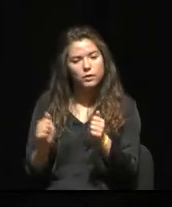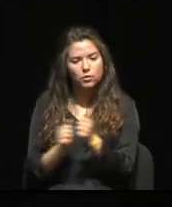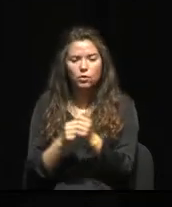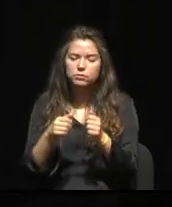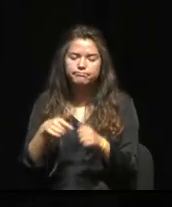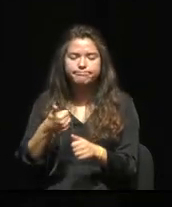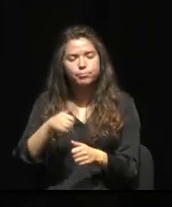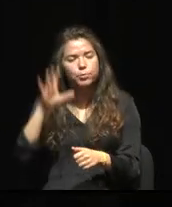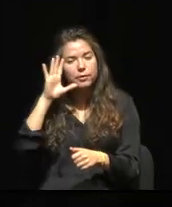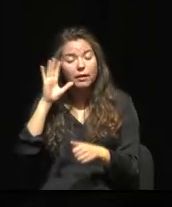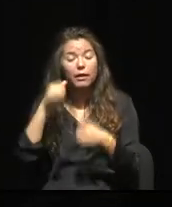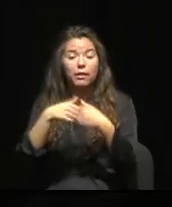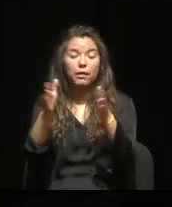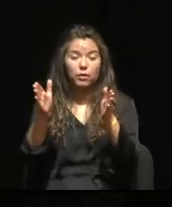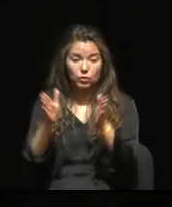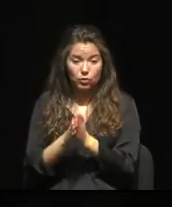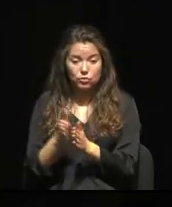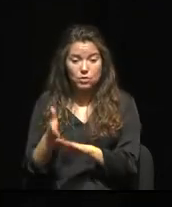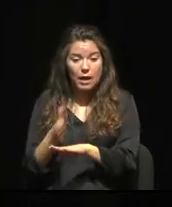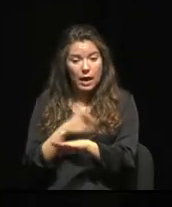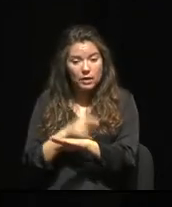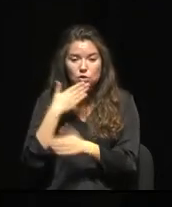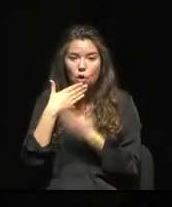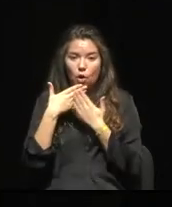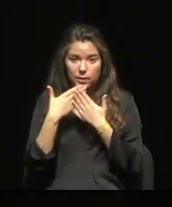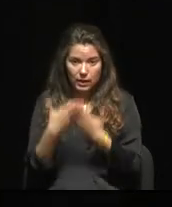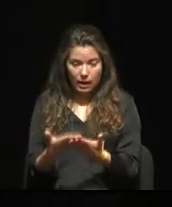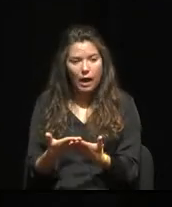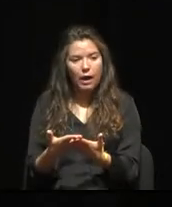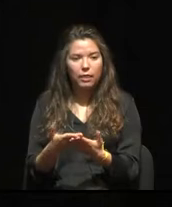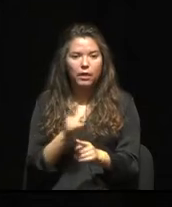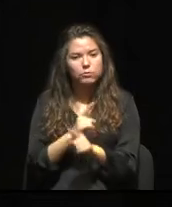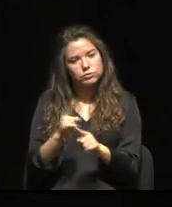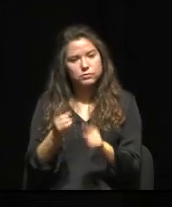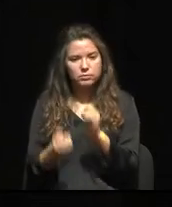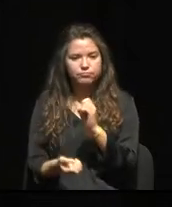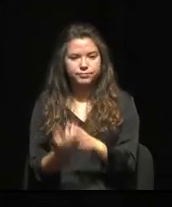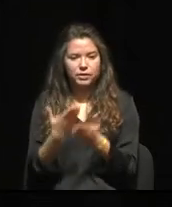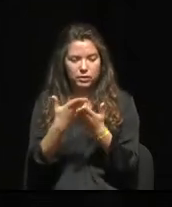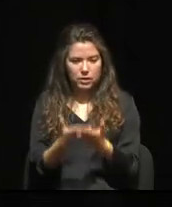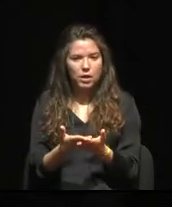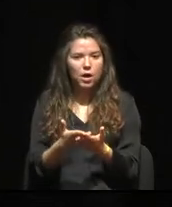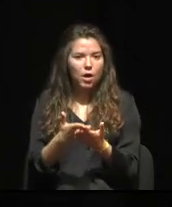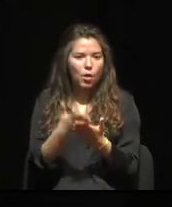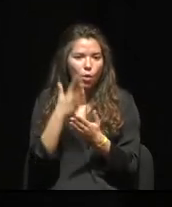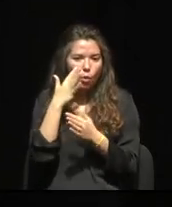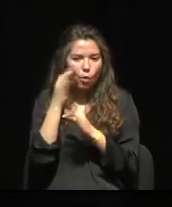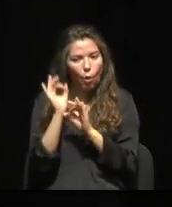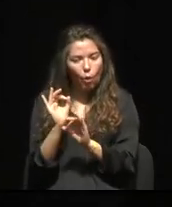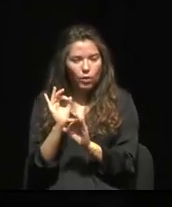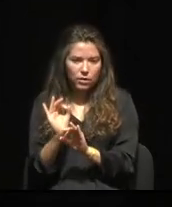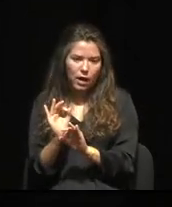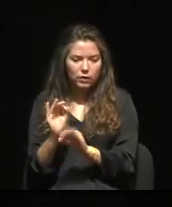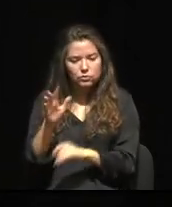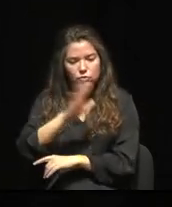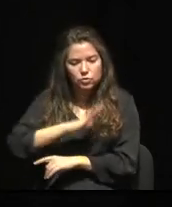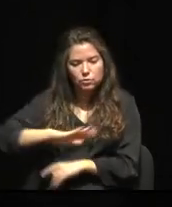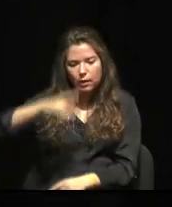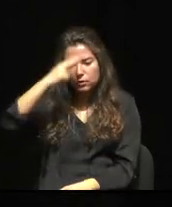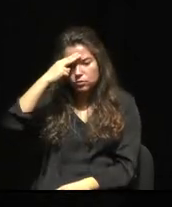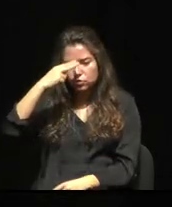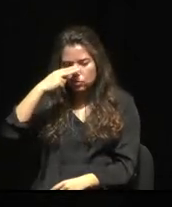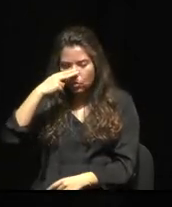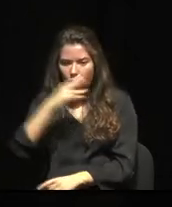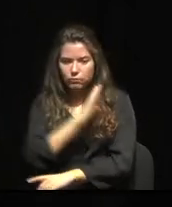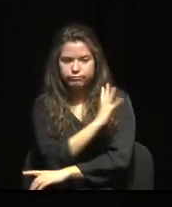antes de mais gostaria de agradecer os peticionários pela sua iniciativa a salvaguarda a salvaguarda deste espaço histórico e sua fauna